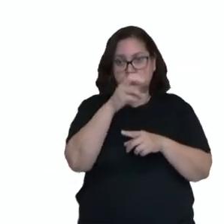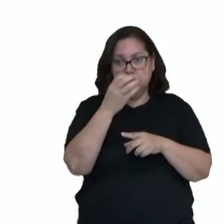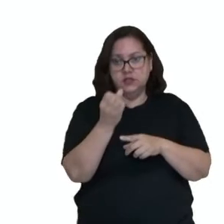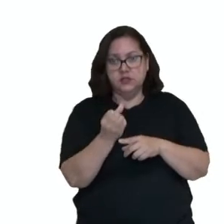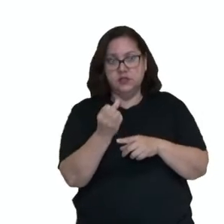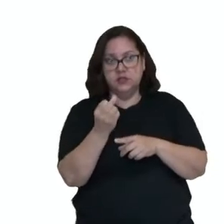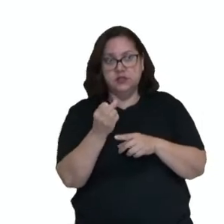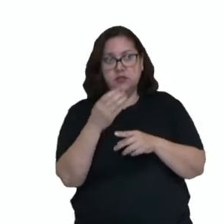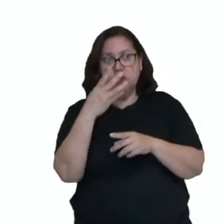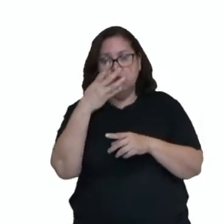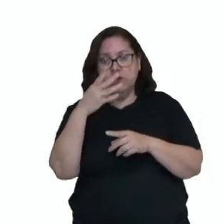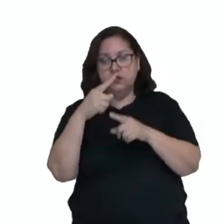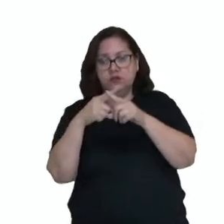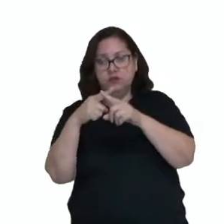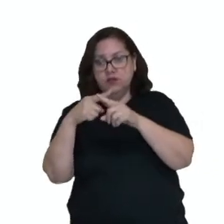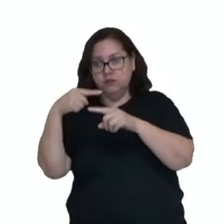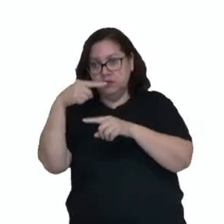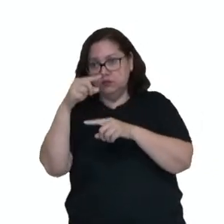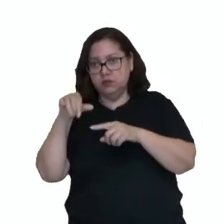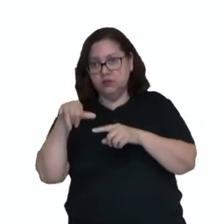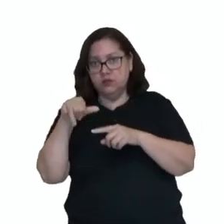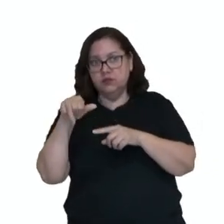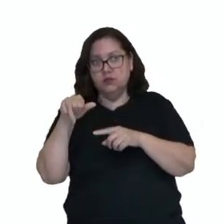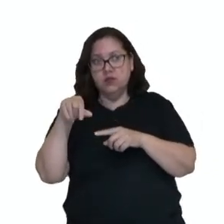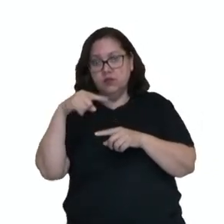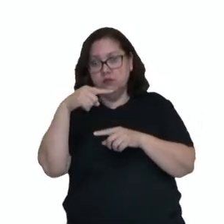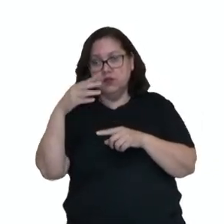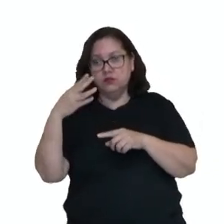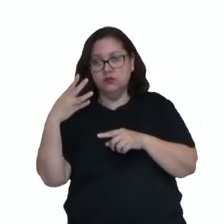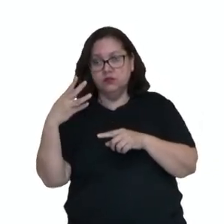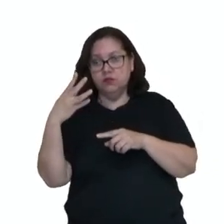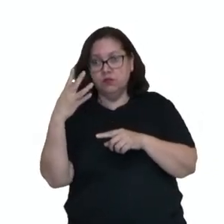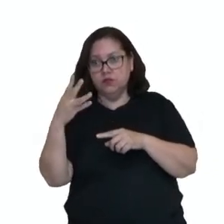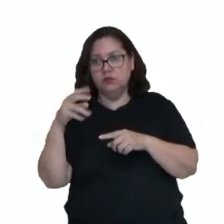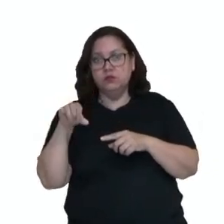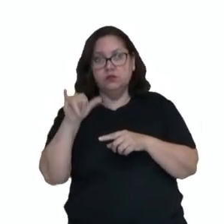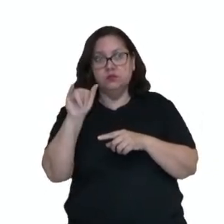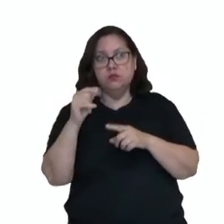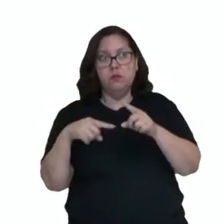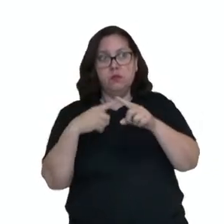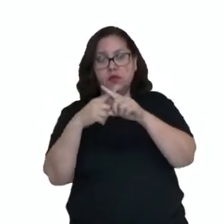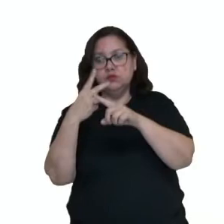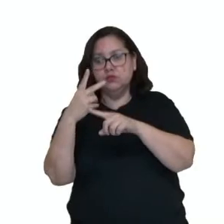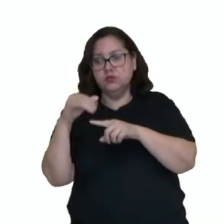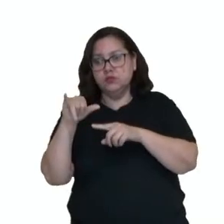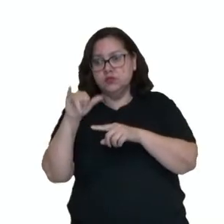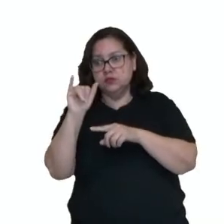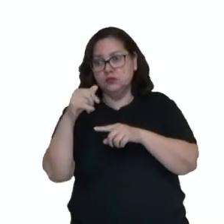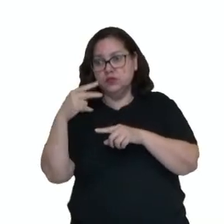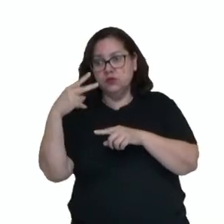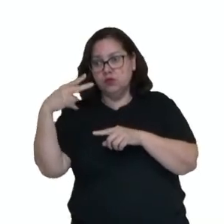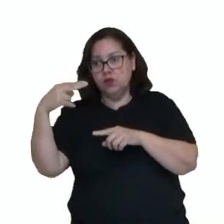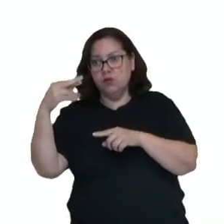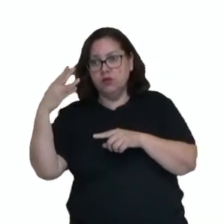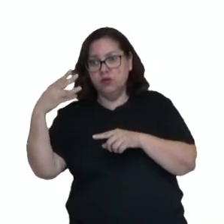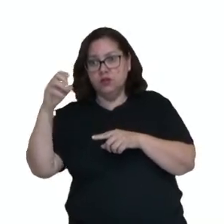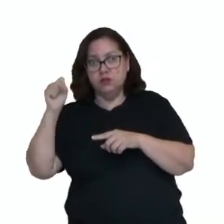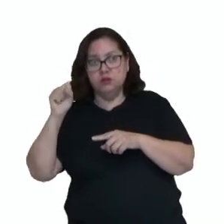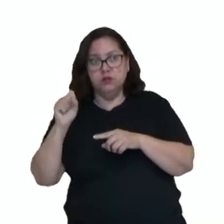56, 4 vezes menos y, menos 4y, mais 2y igual a